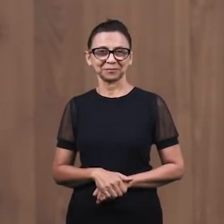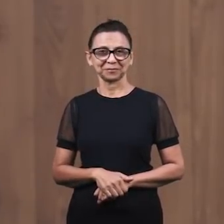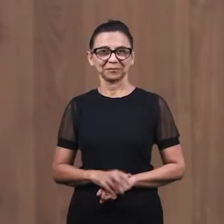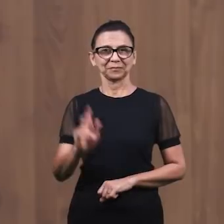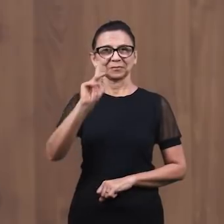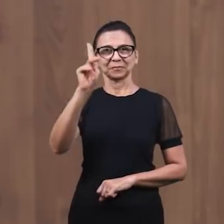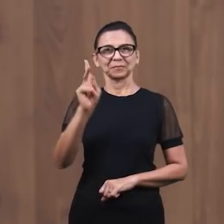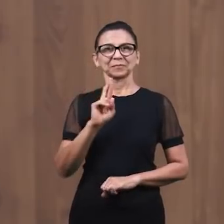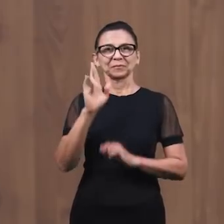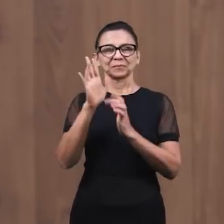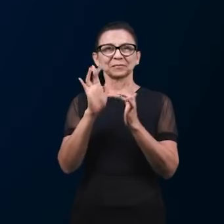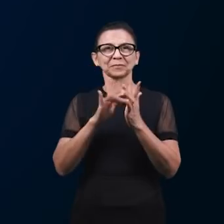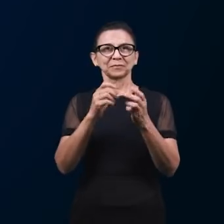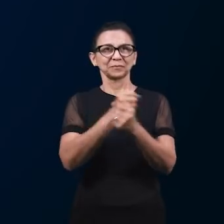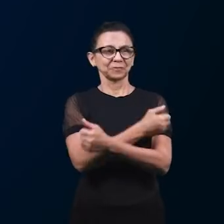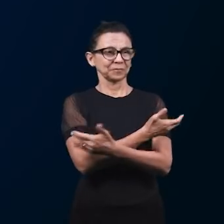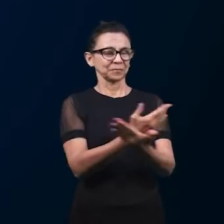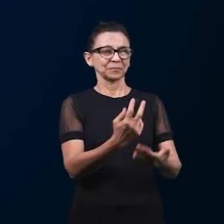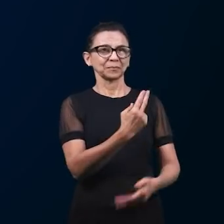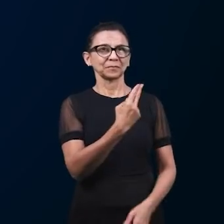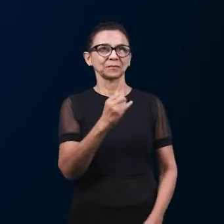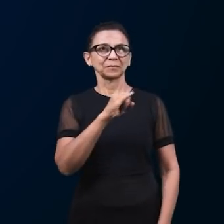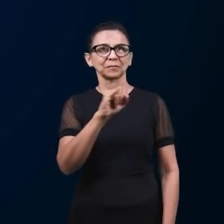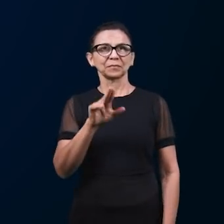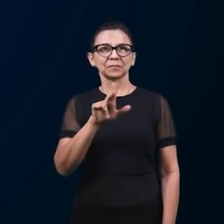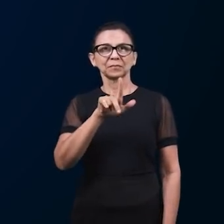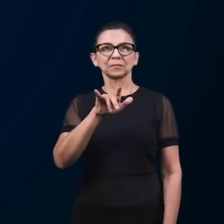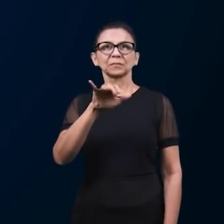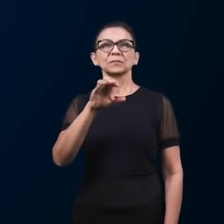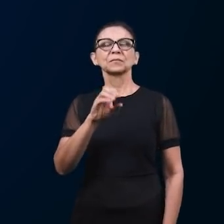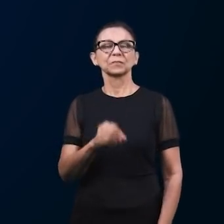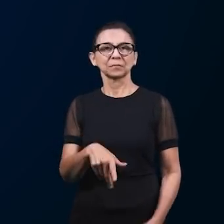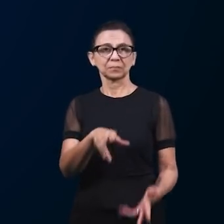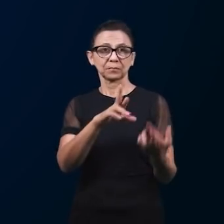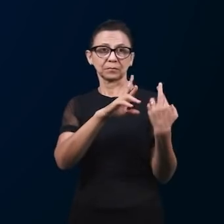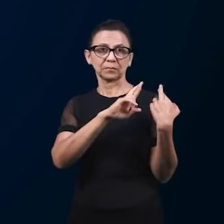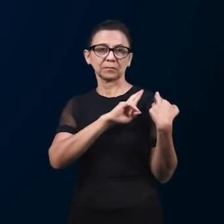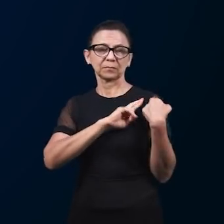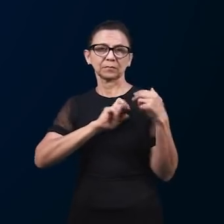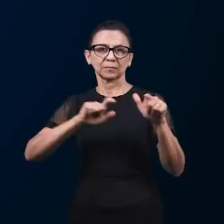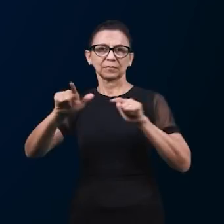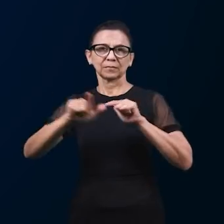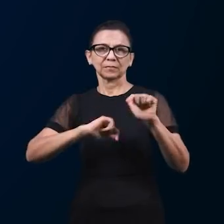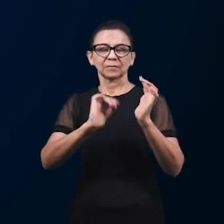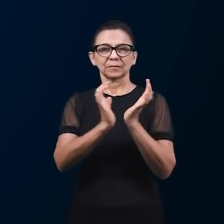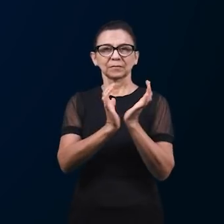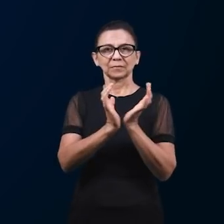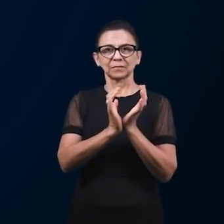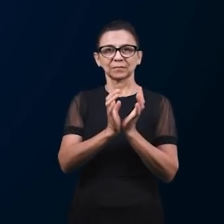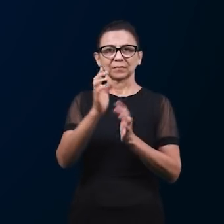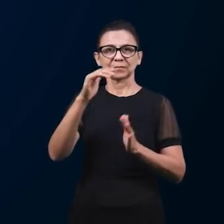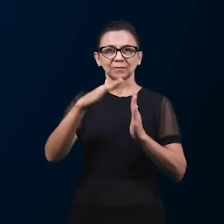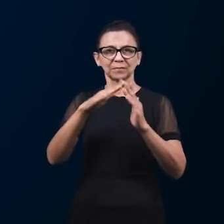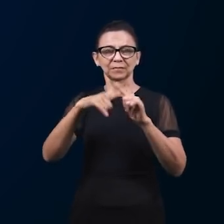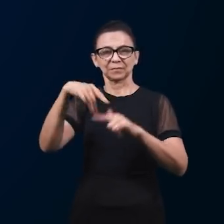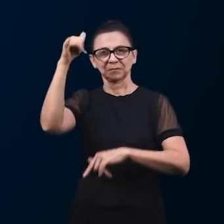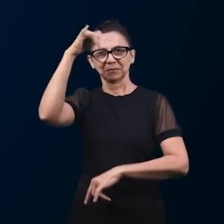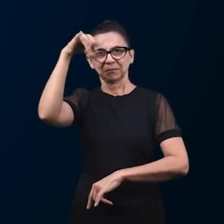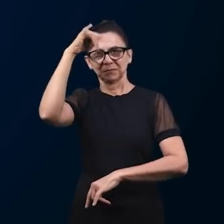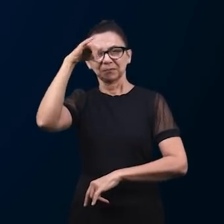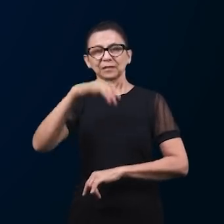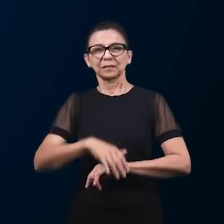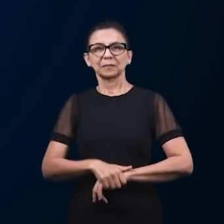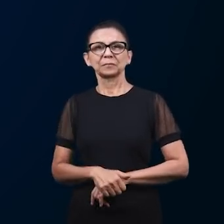com a paz do Senhor Jesus. A todos a paz do Senhor. Meu nome é Júlio, eu sou um dos responsáveis pelo trabalho com jovens aqui nas igrejas da